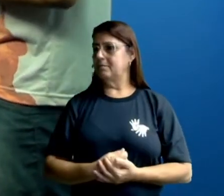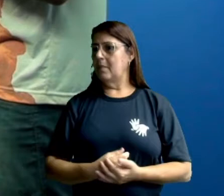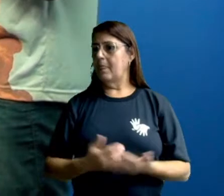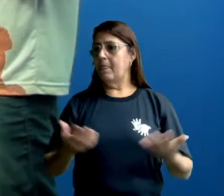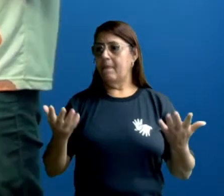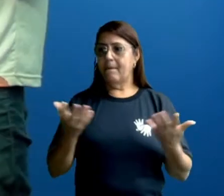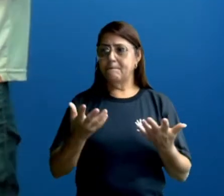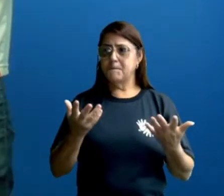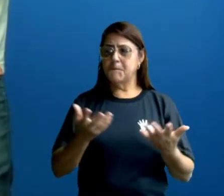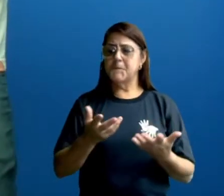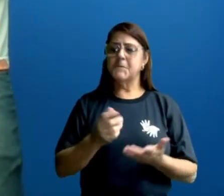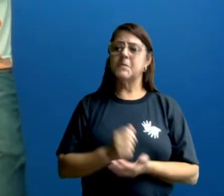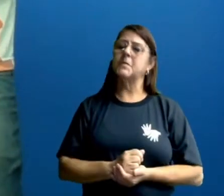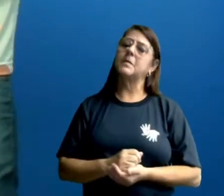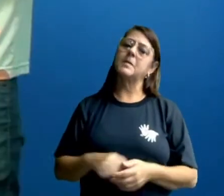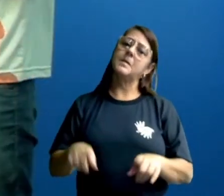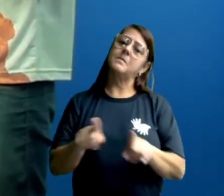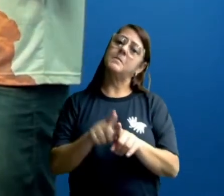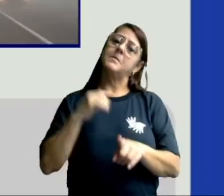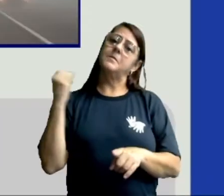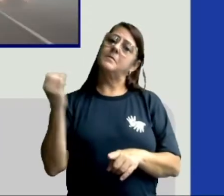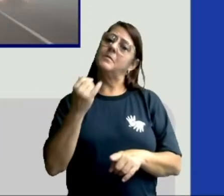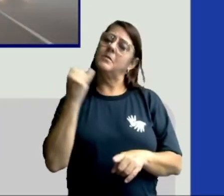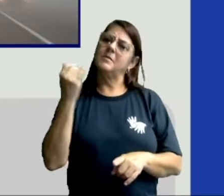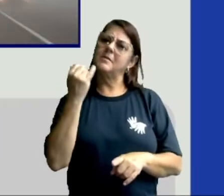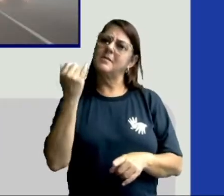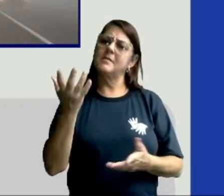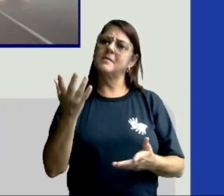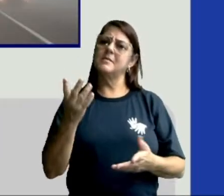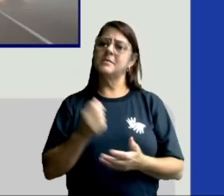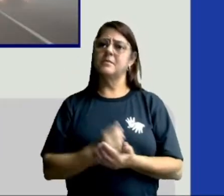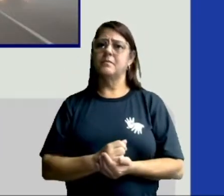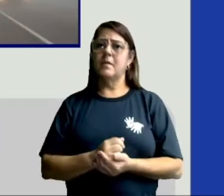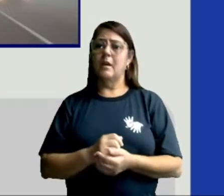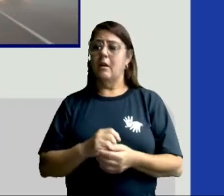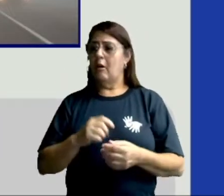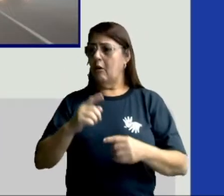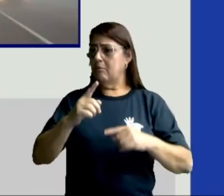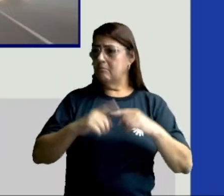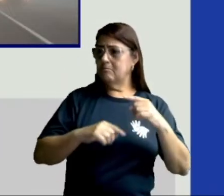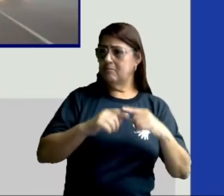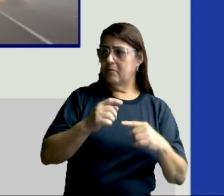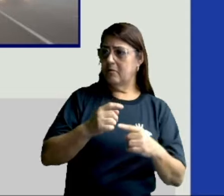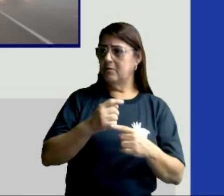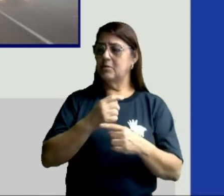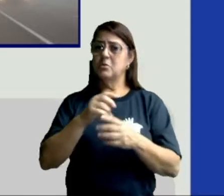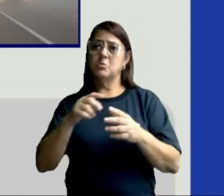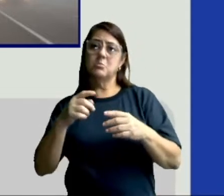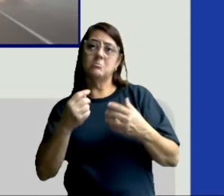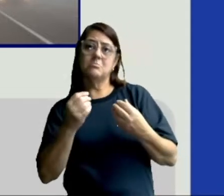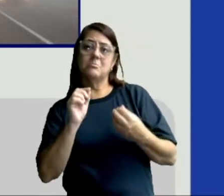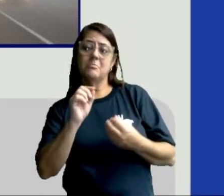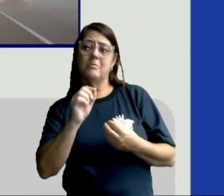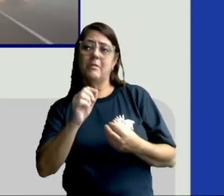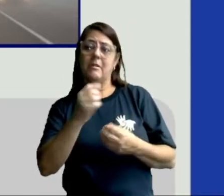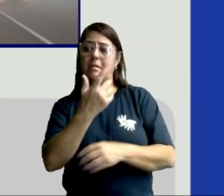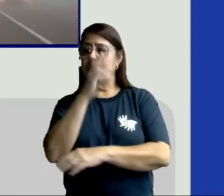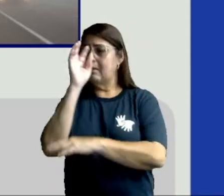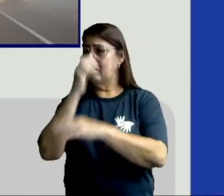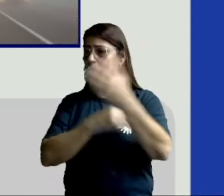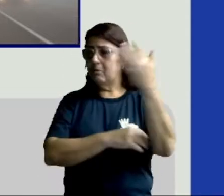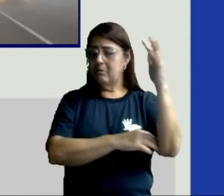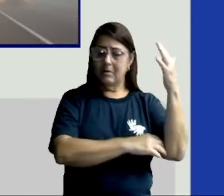tá certo? Outra questão importante é a respeito dos estados físicos dos materiais, Na natureza,